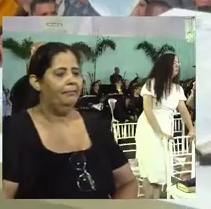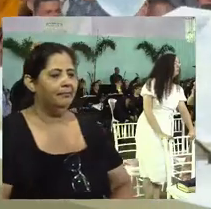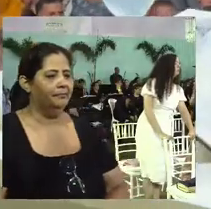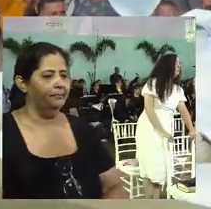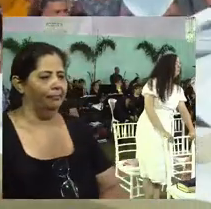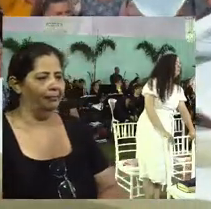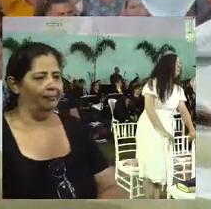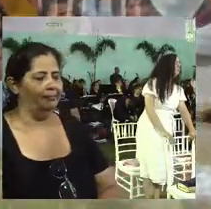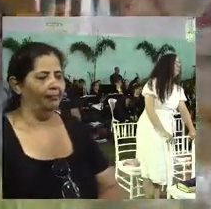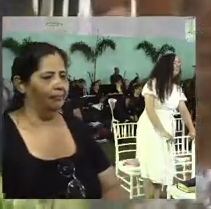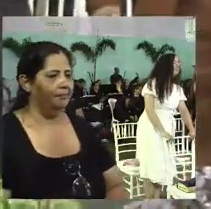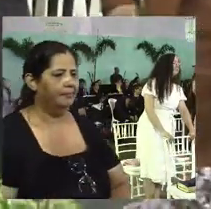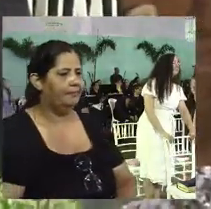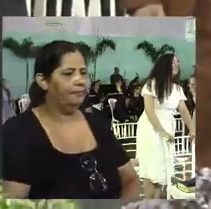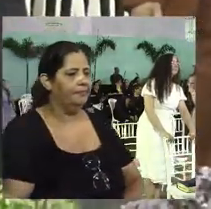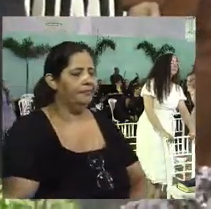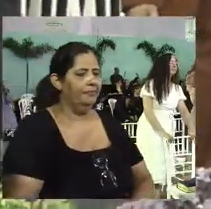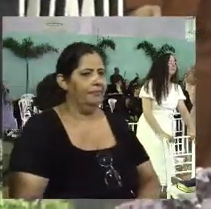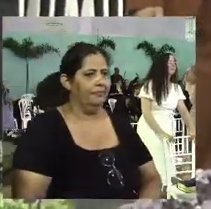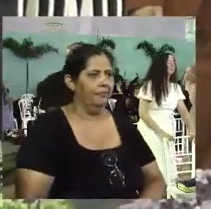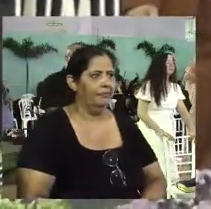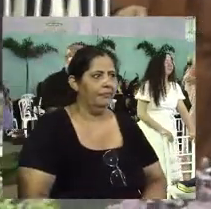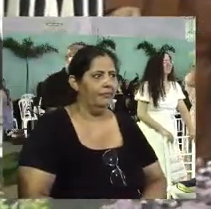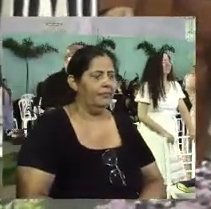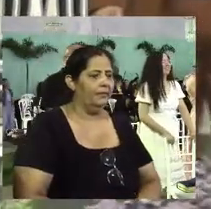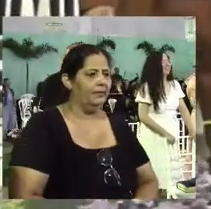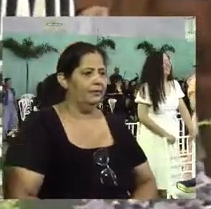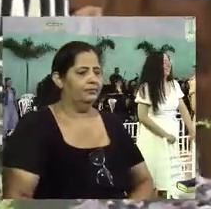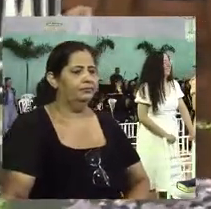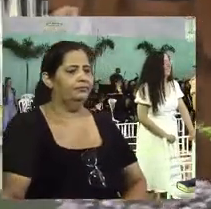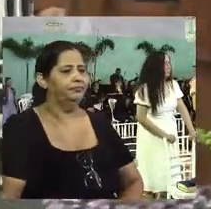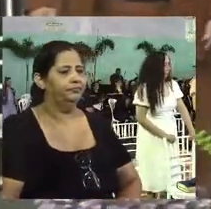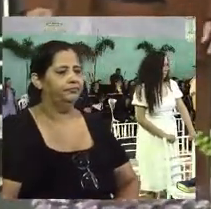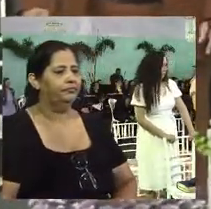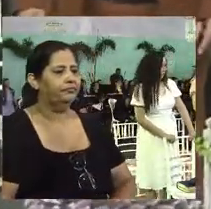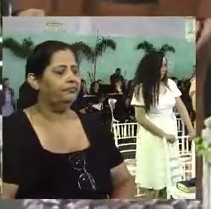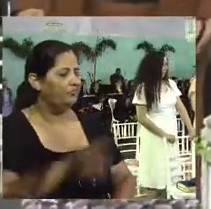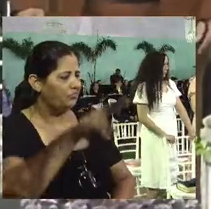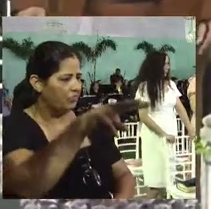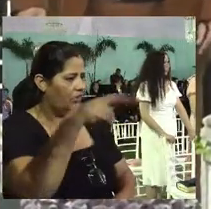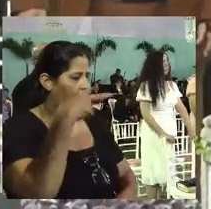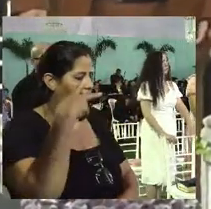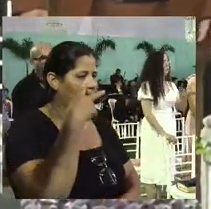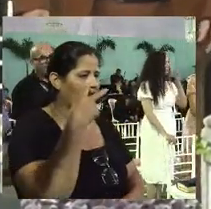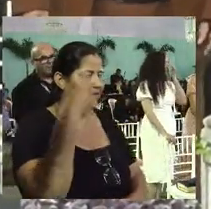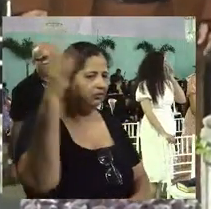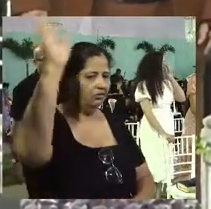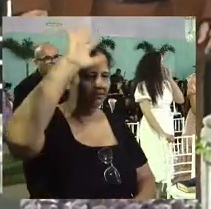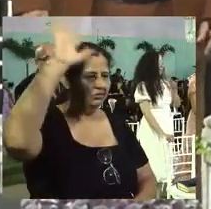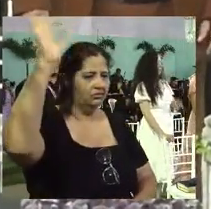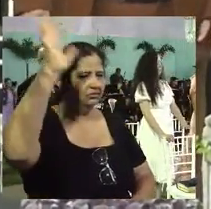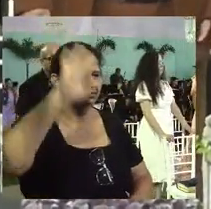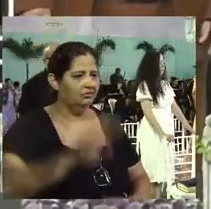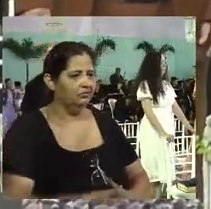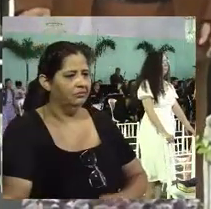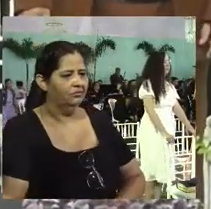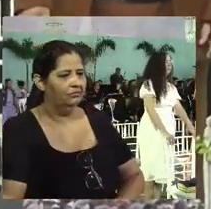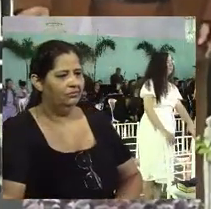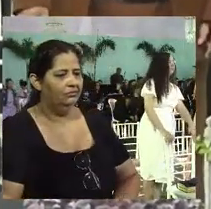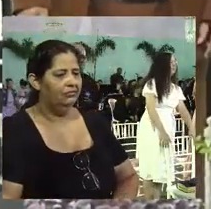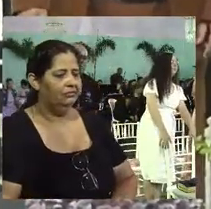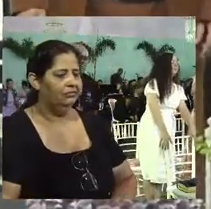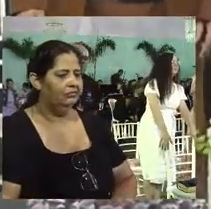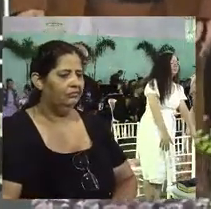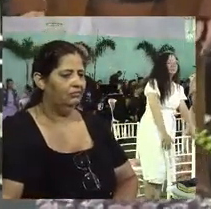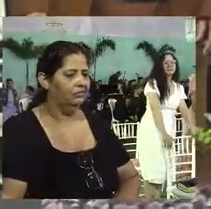só quem viu mais claro não mas alto balance não baixa a mão por favor não baixa a mão mais alto mais alto